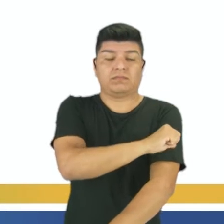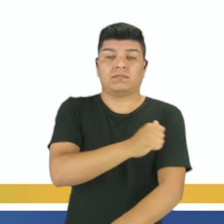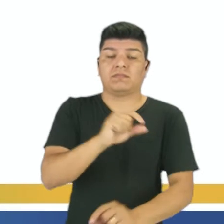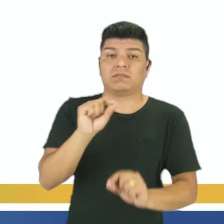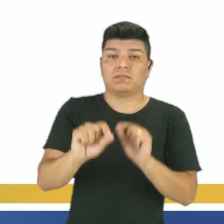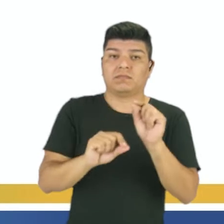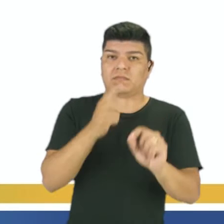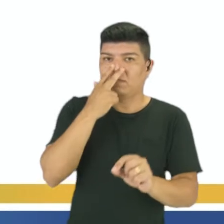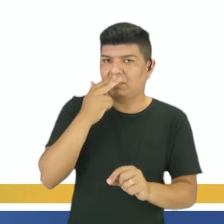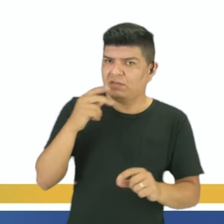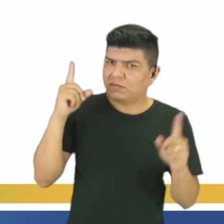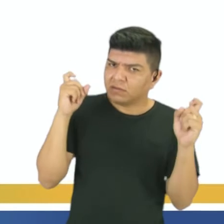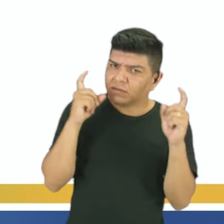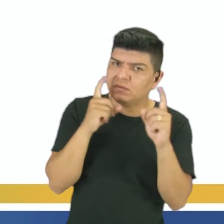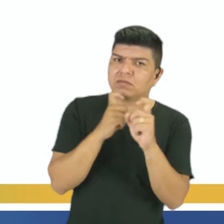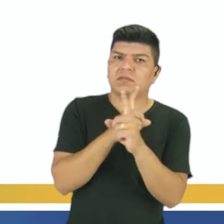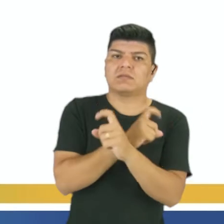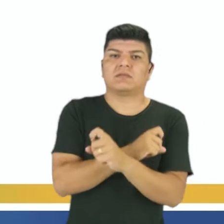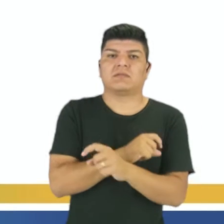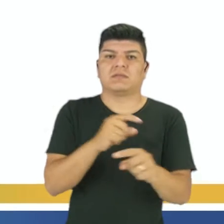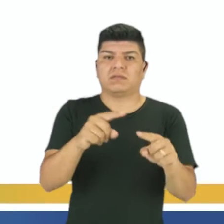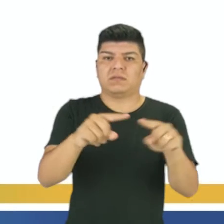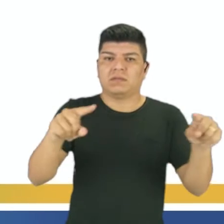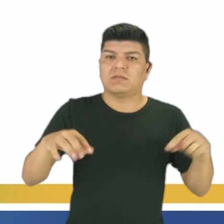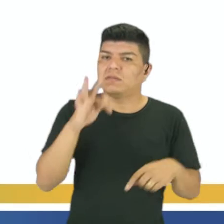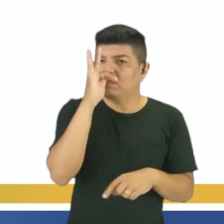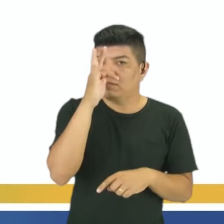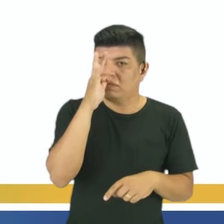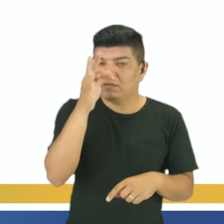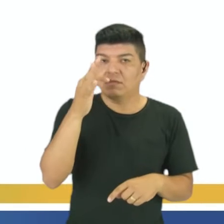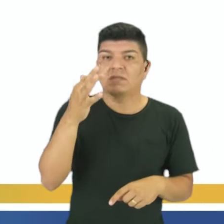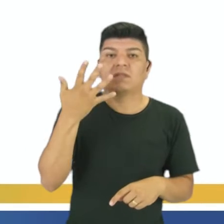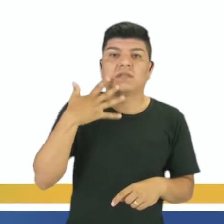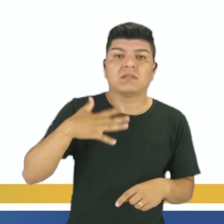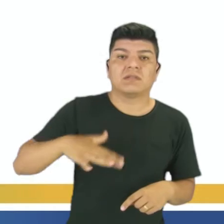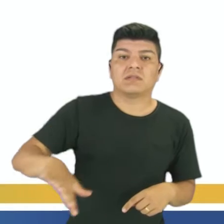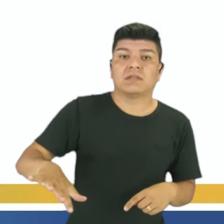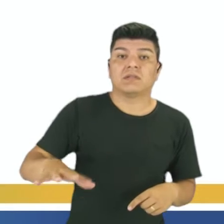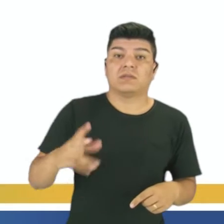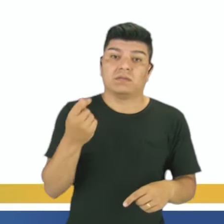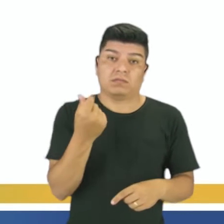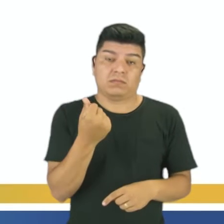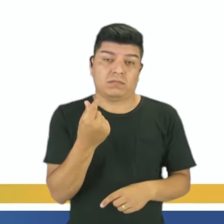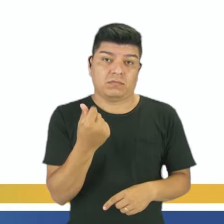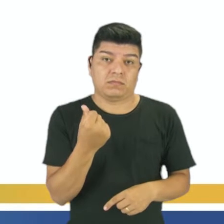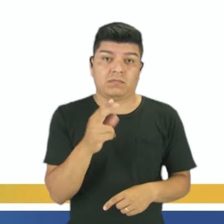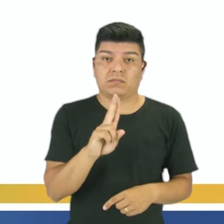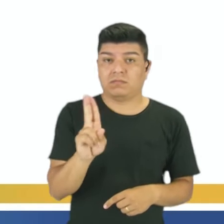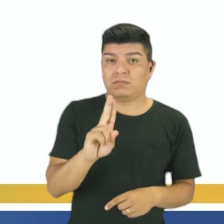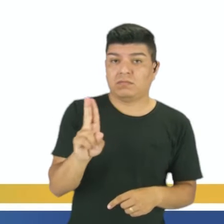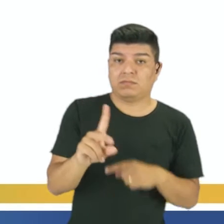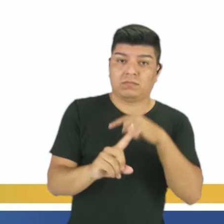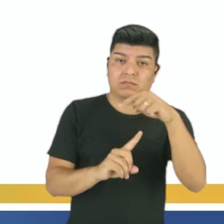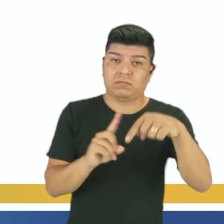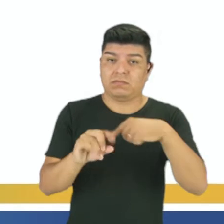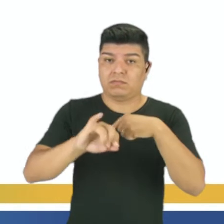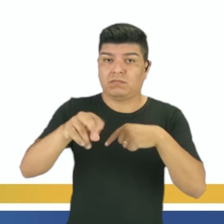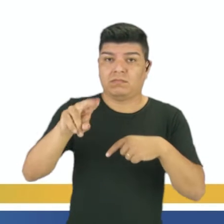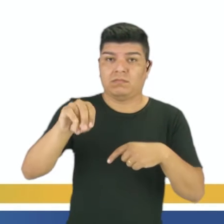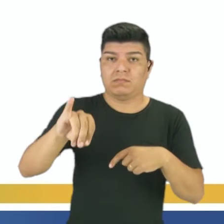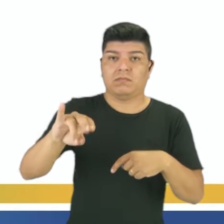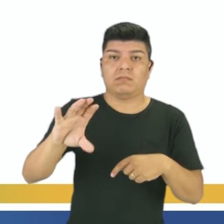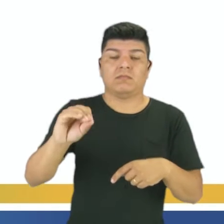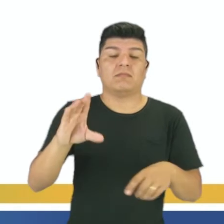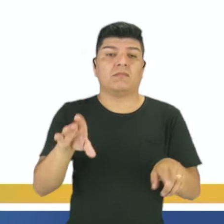uma calamidade. Os jardins de infância faturam por fora em nome dos santos juninos e os pais